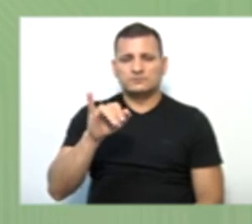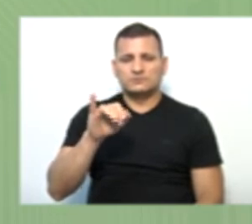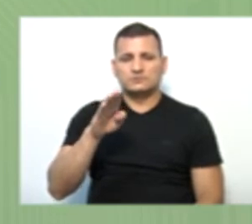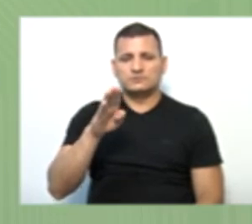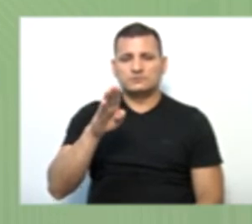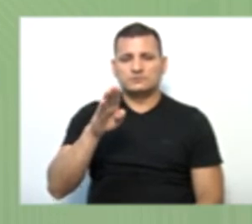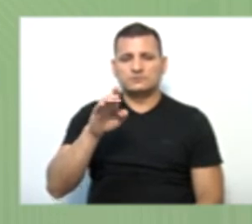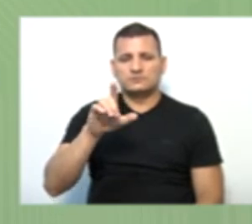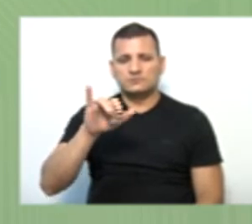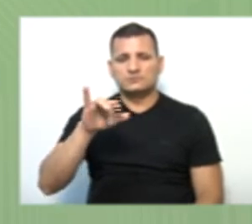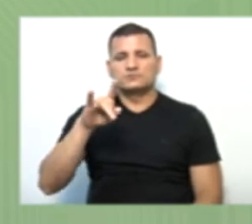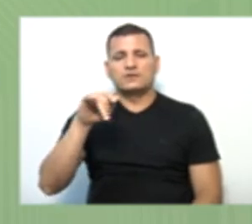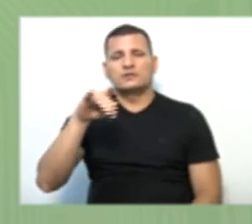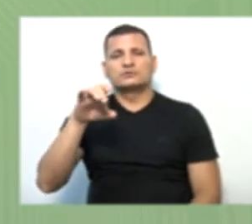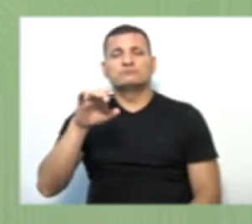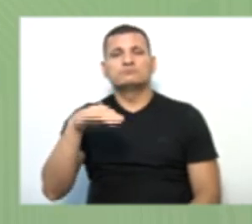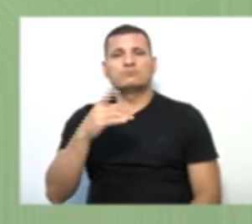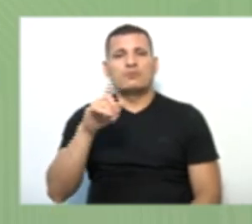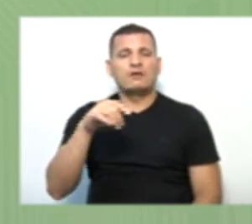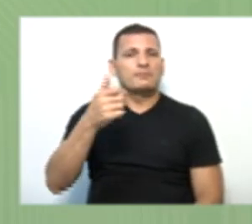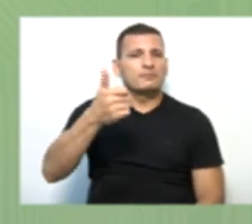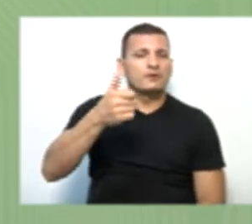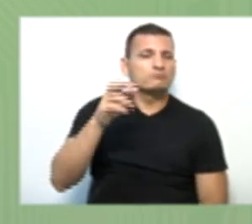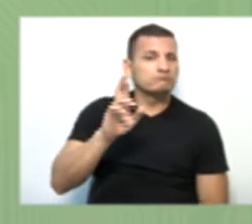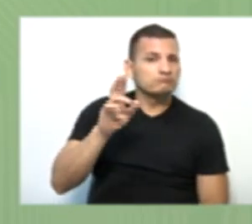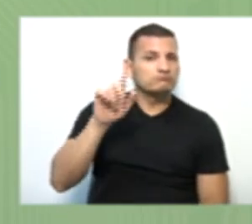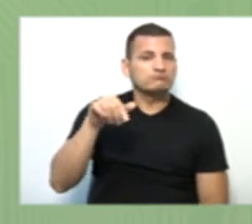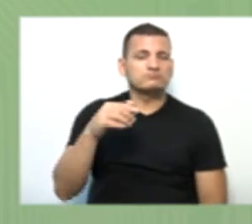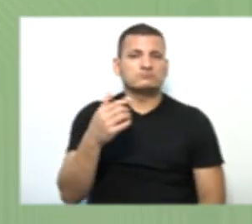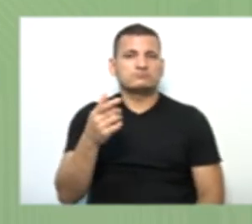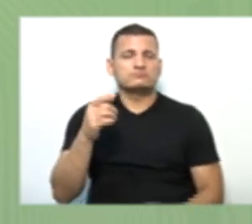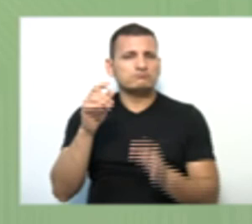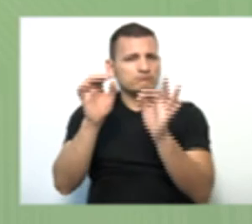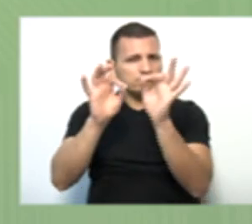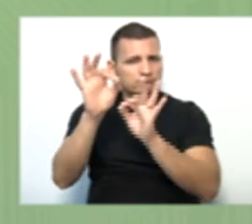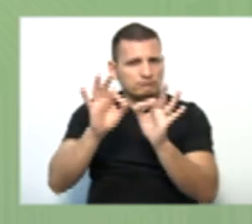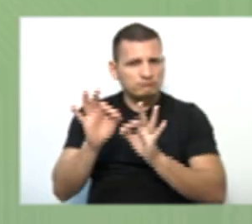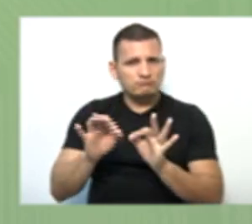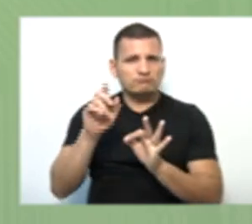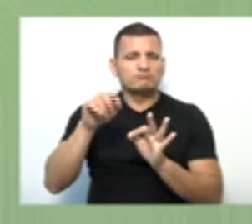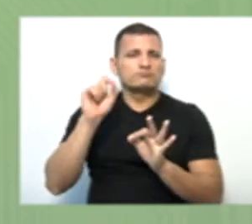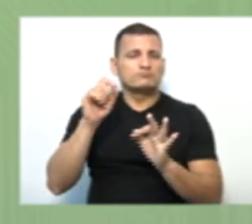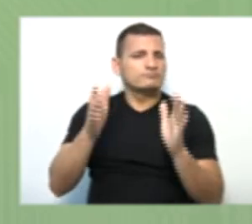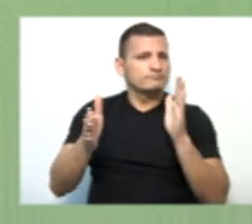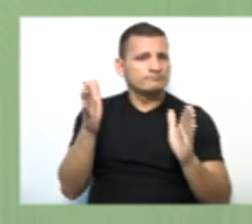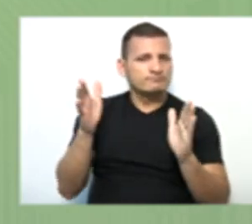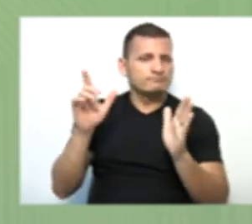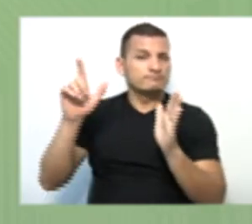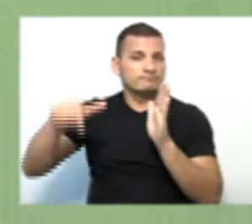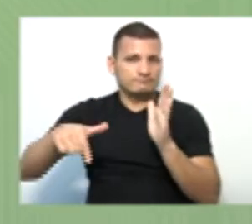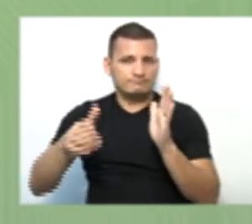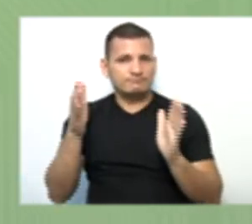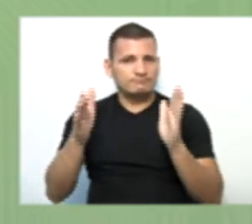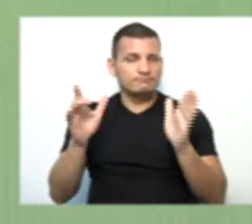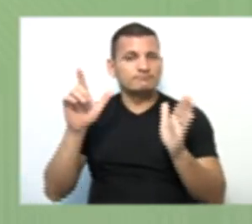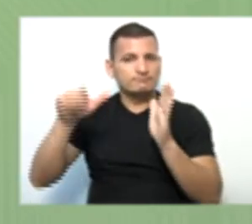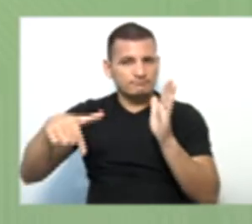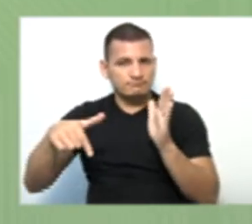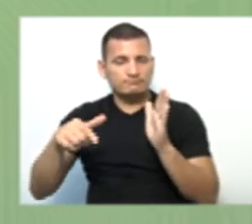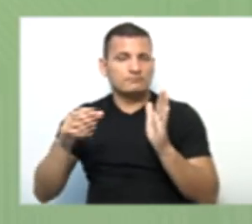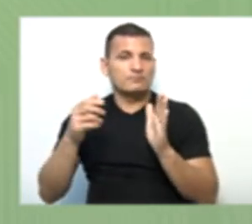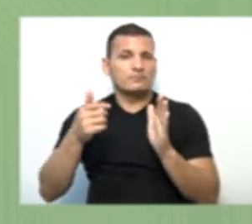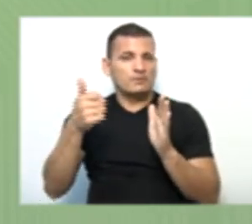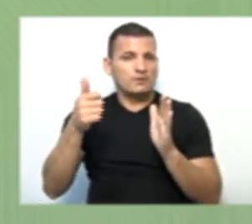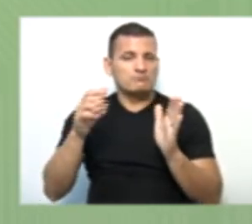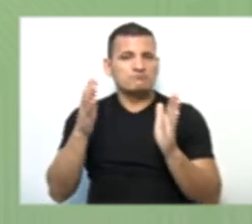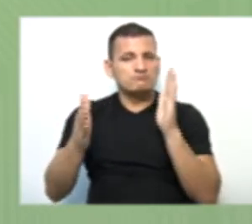Quem vence primeiro? Então, é uma ordem de vencimento. Quem vai vencer primeiro, vem na frente dos